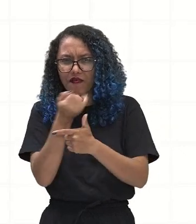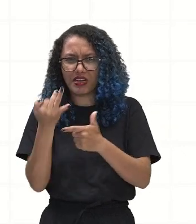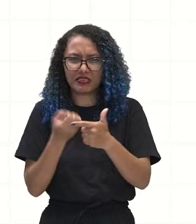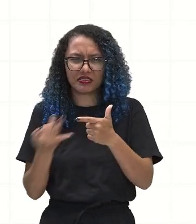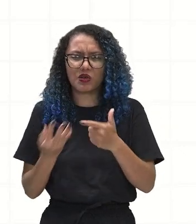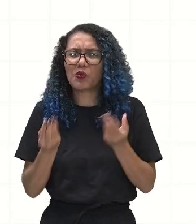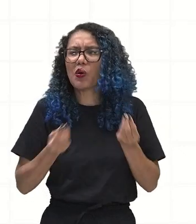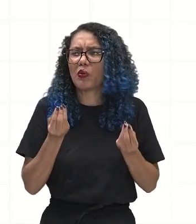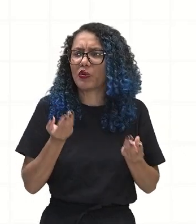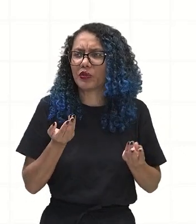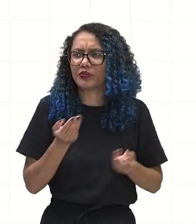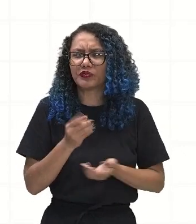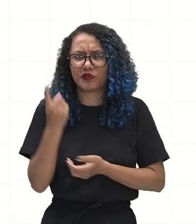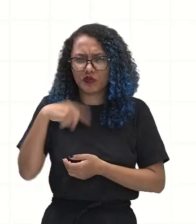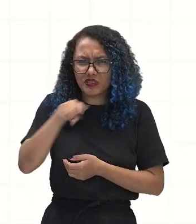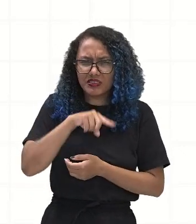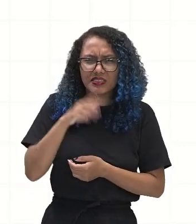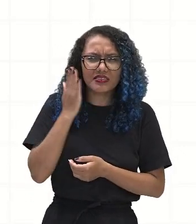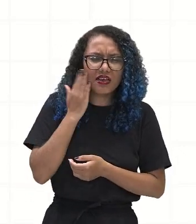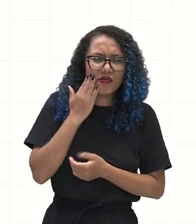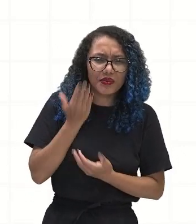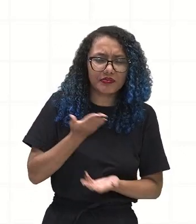ó.